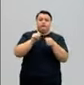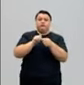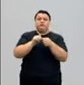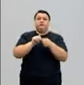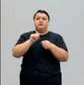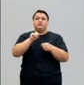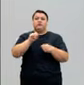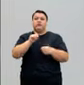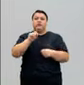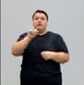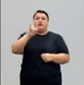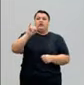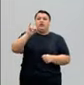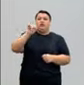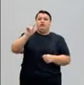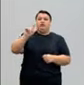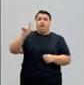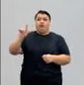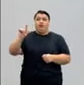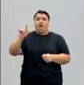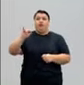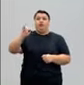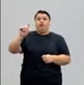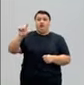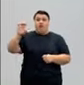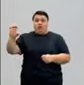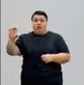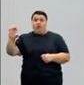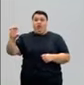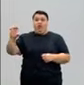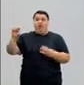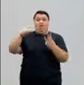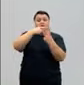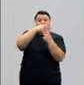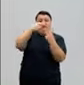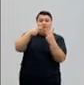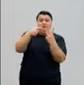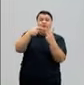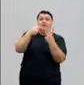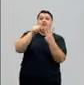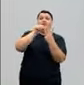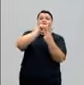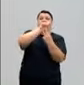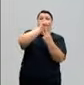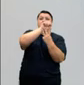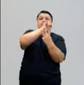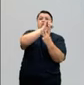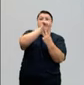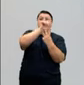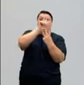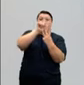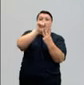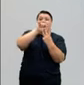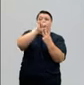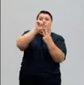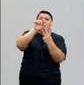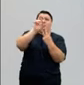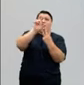exemplo, o IgG, o IgE, IgD, IgM e IgA. Tá? Eles são dessa